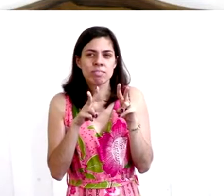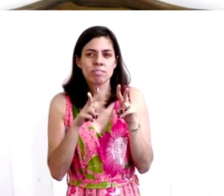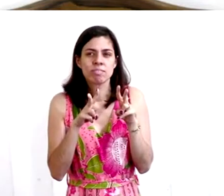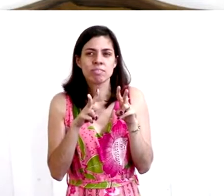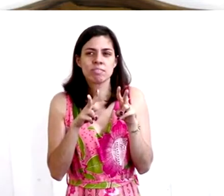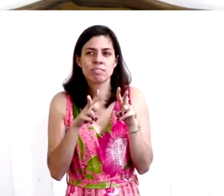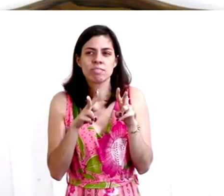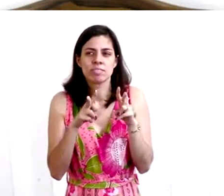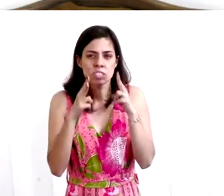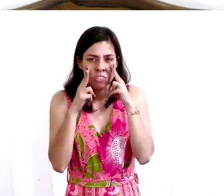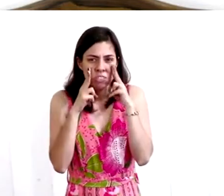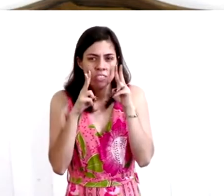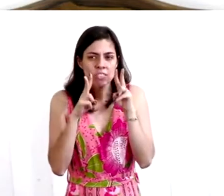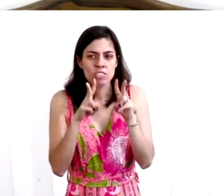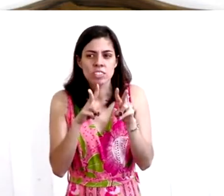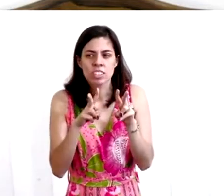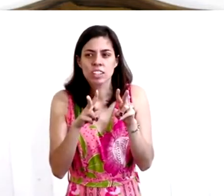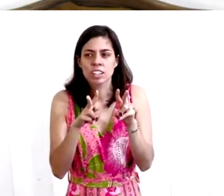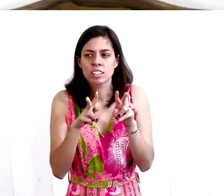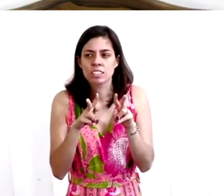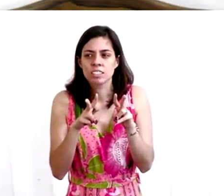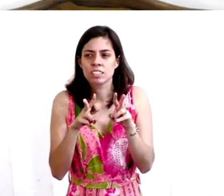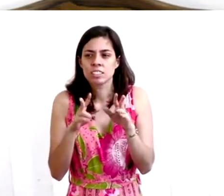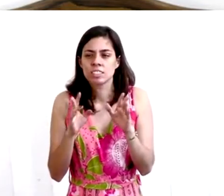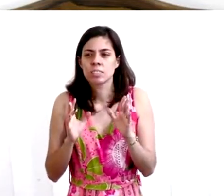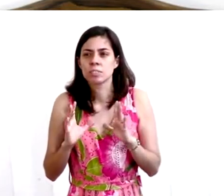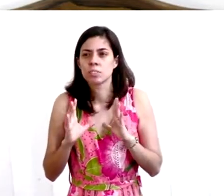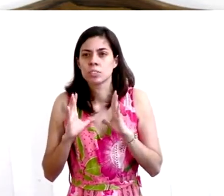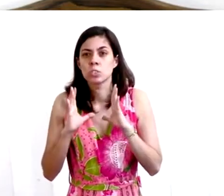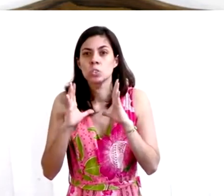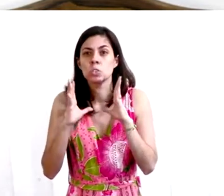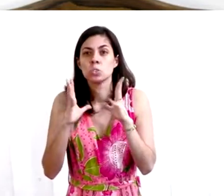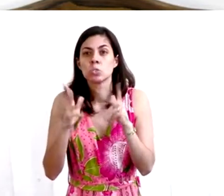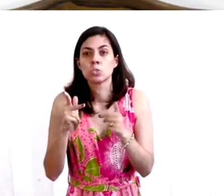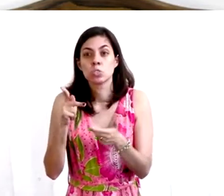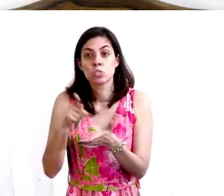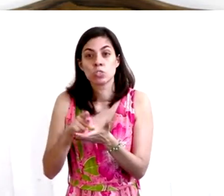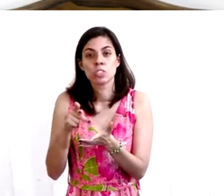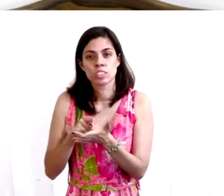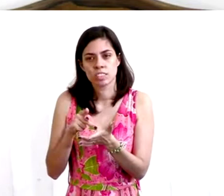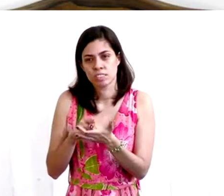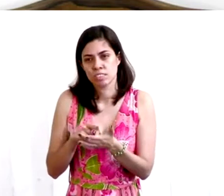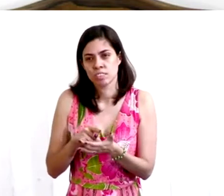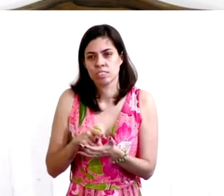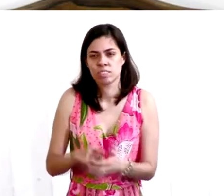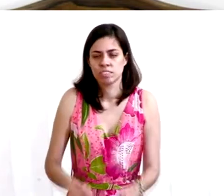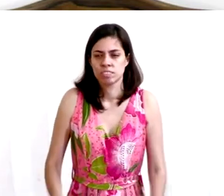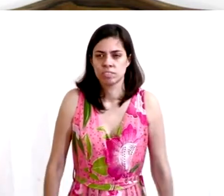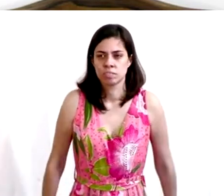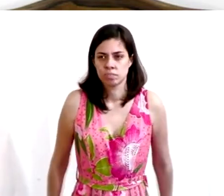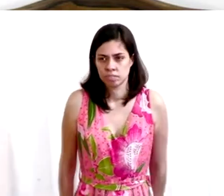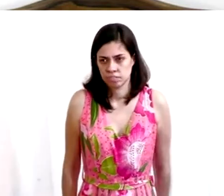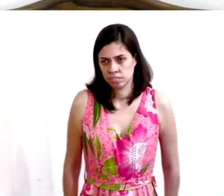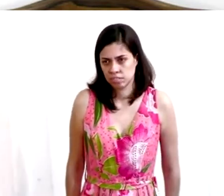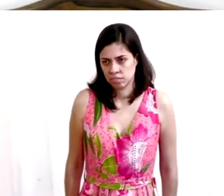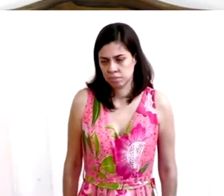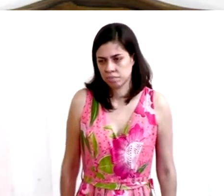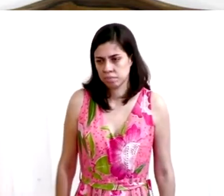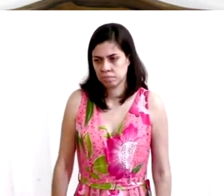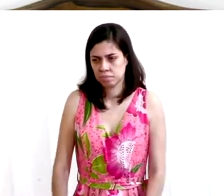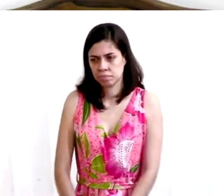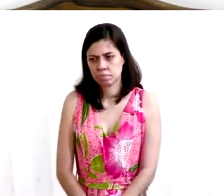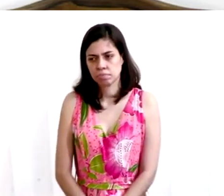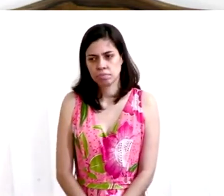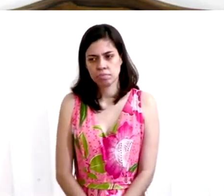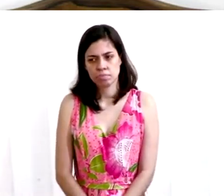verbo da vida, a voz que cria, a voz que dá razão, dá sentido às coisas, aquele que criou